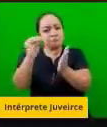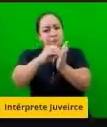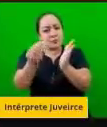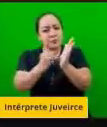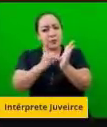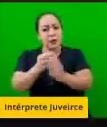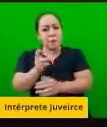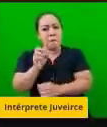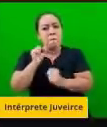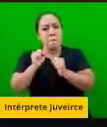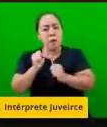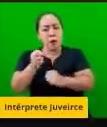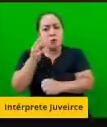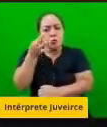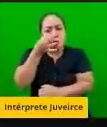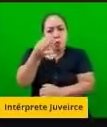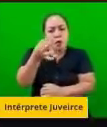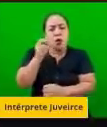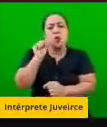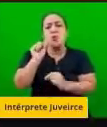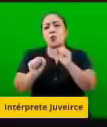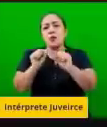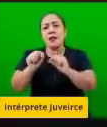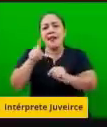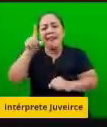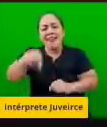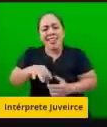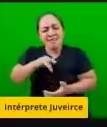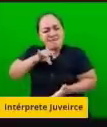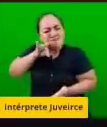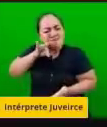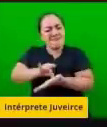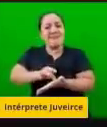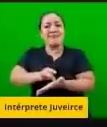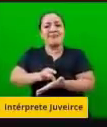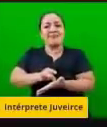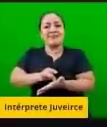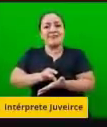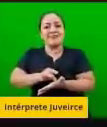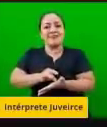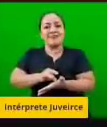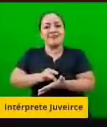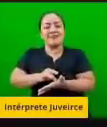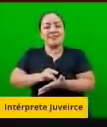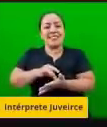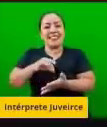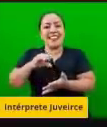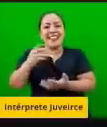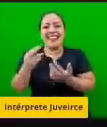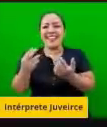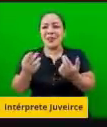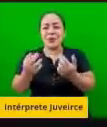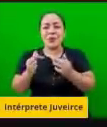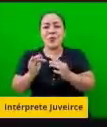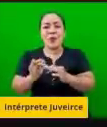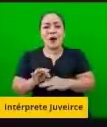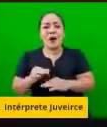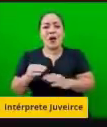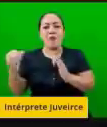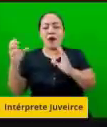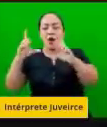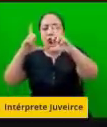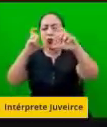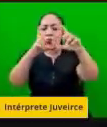muito realista, ele é praticamente a imagem, é a fotografia de família, é a imagem da